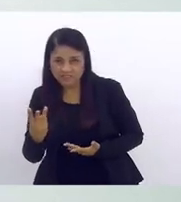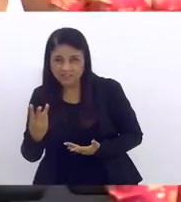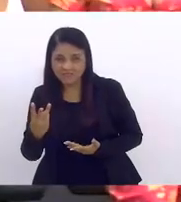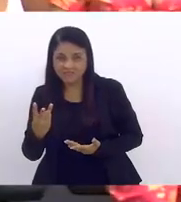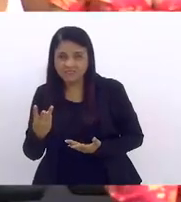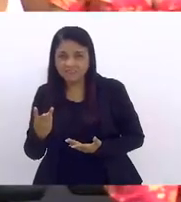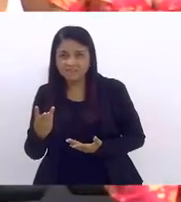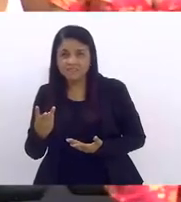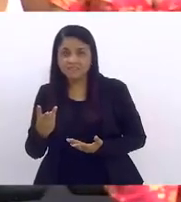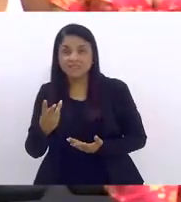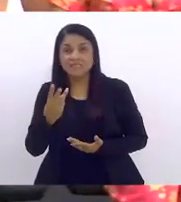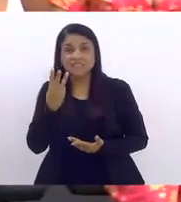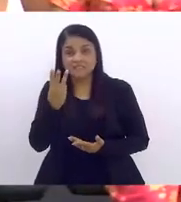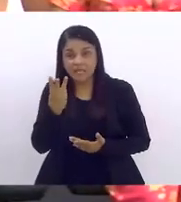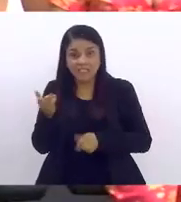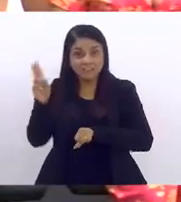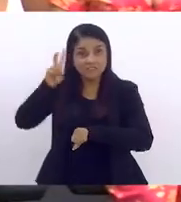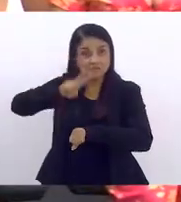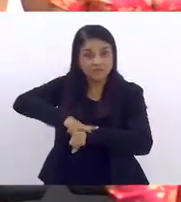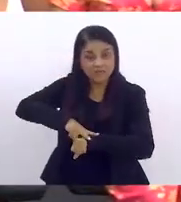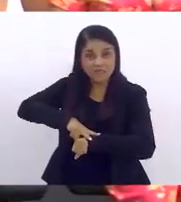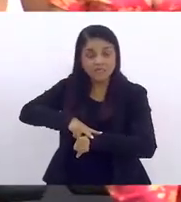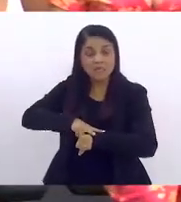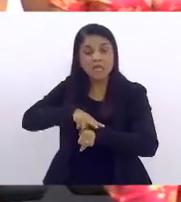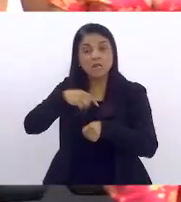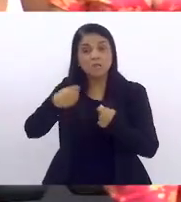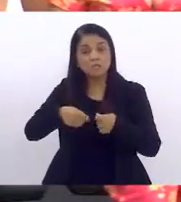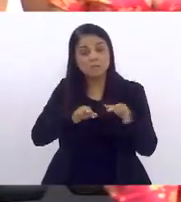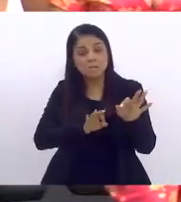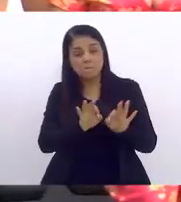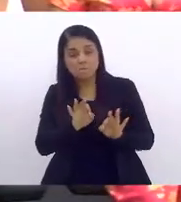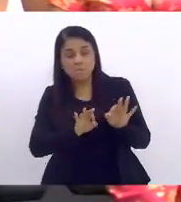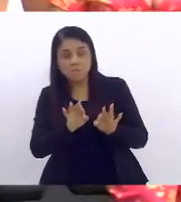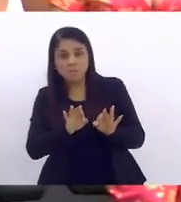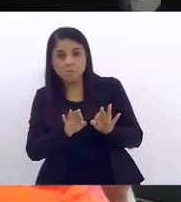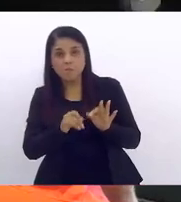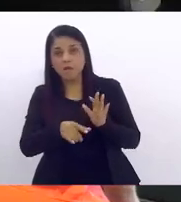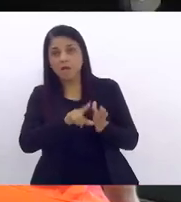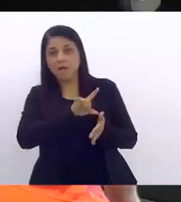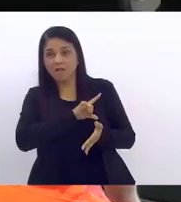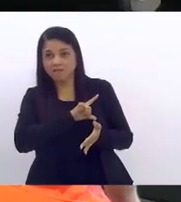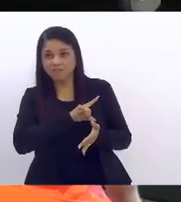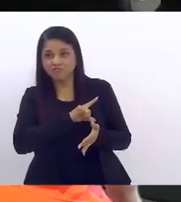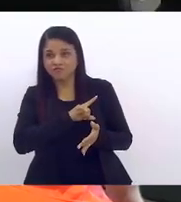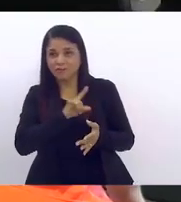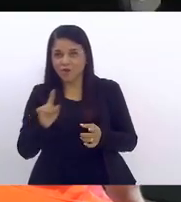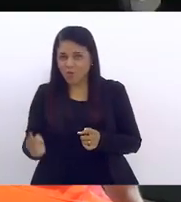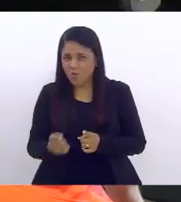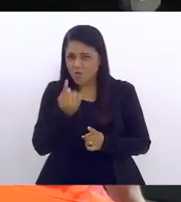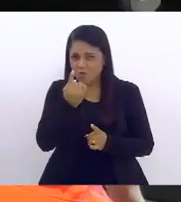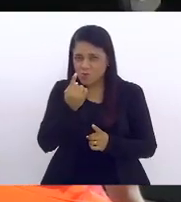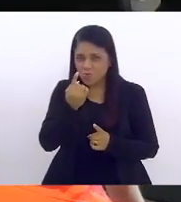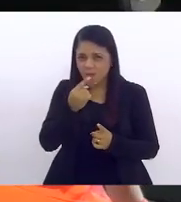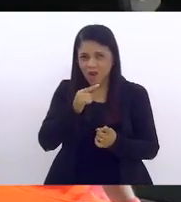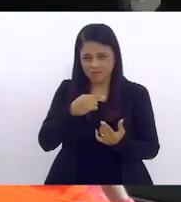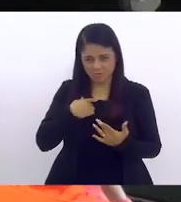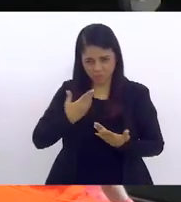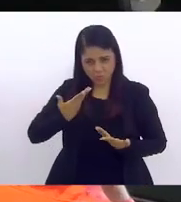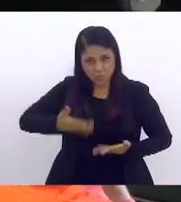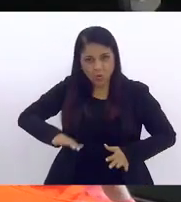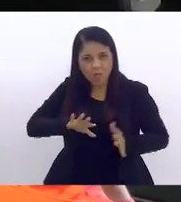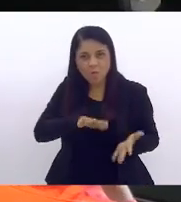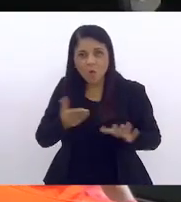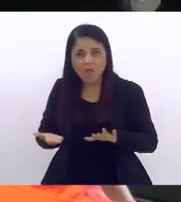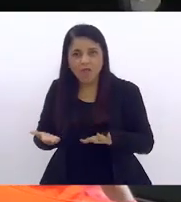São 3 vezes. O que ela tem que fazer? Ela tem que programar esse evento. E vocês juram que o único desfecho que ela quer ter é não morrer? Ela quer ter